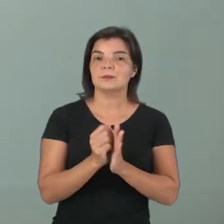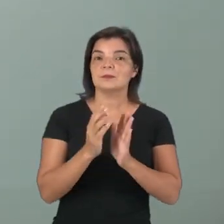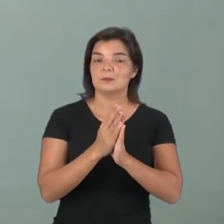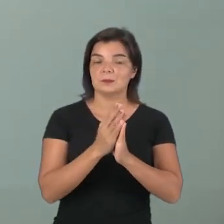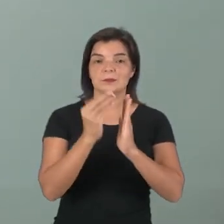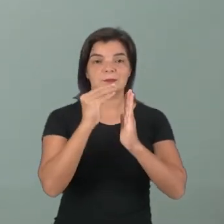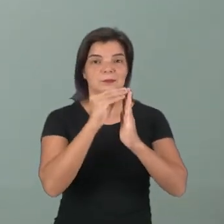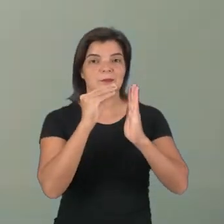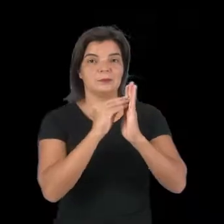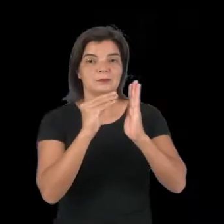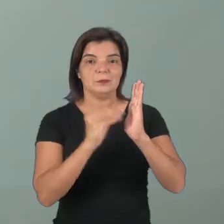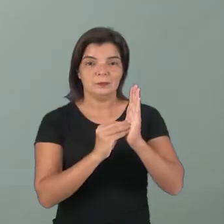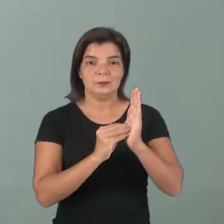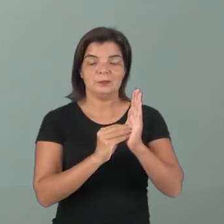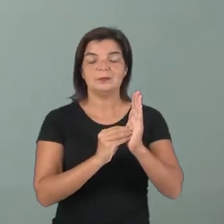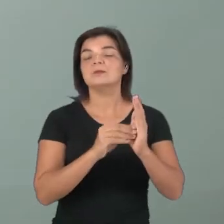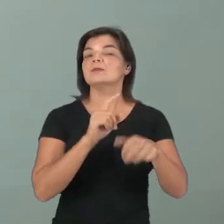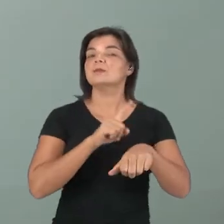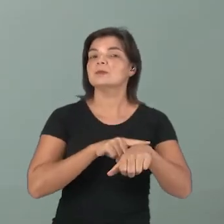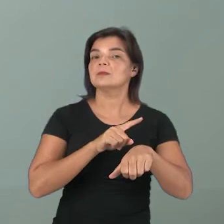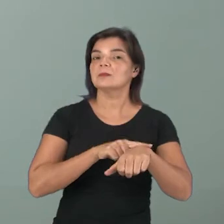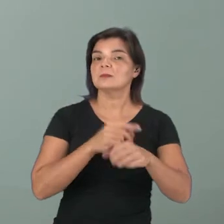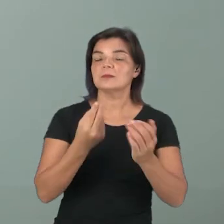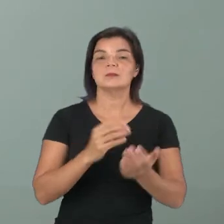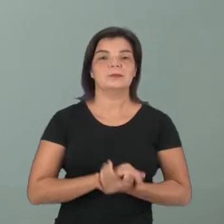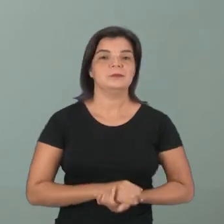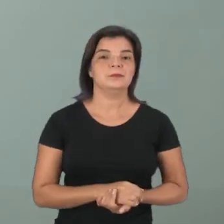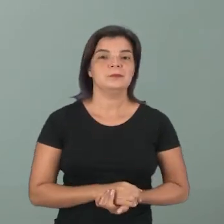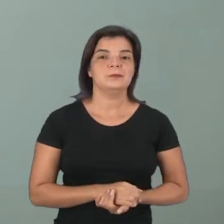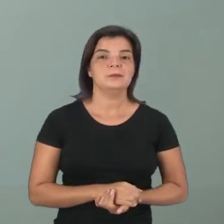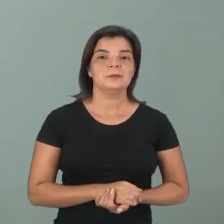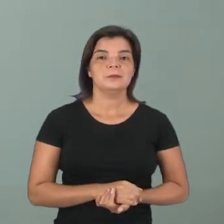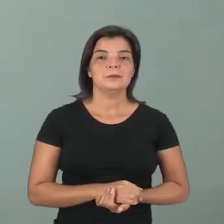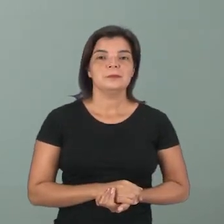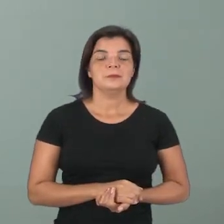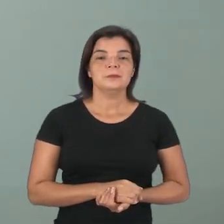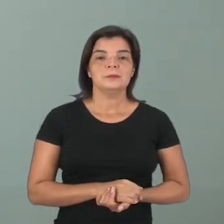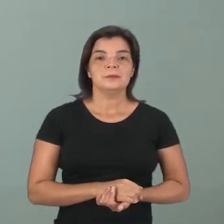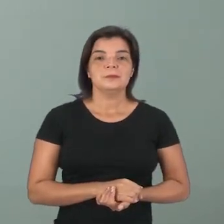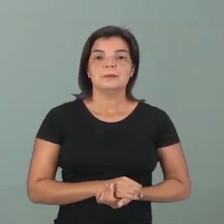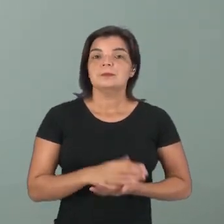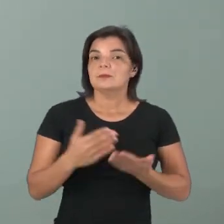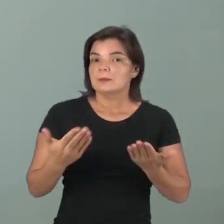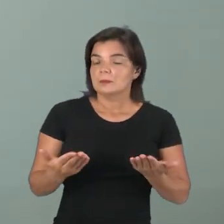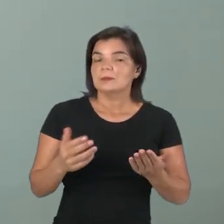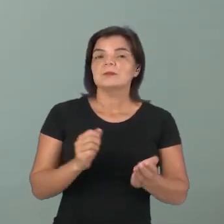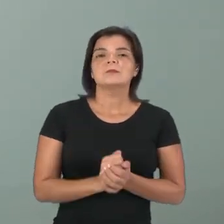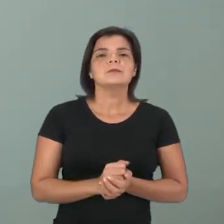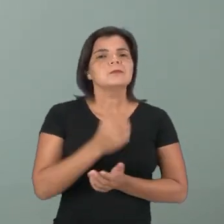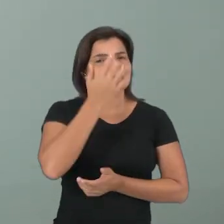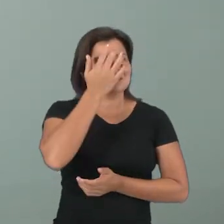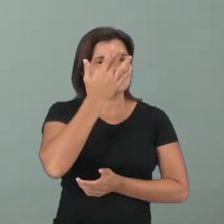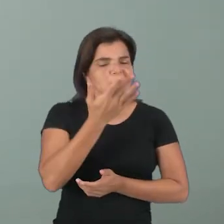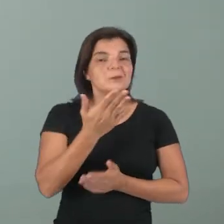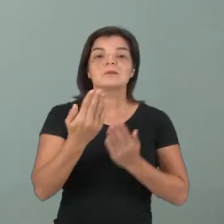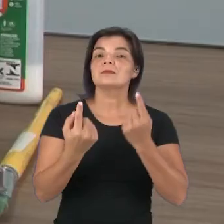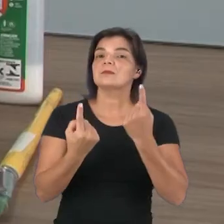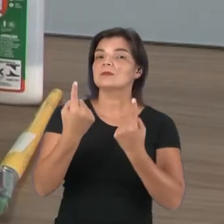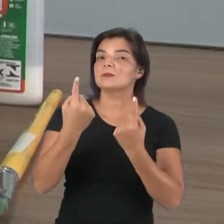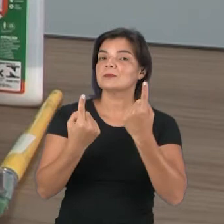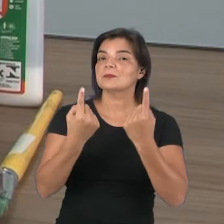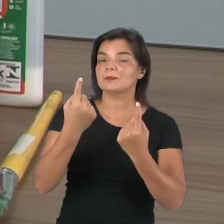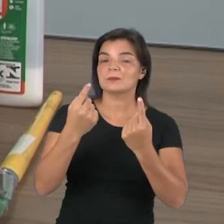agenda, uma das agendas, certo? Aqui é fácil identificar qual